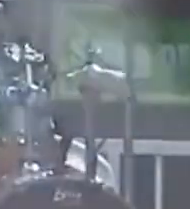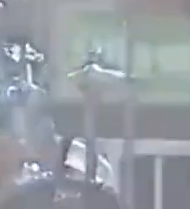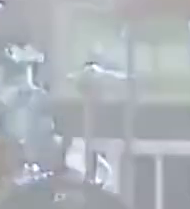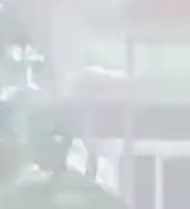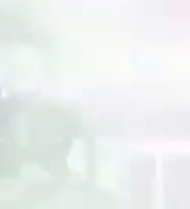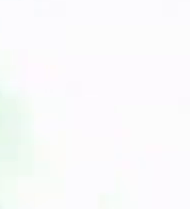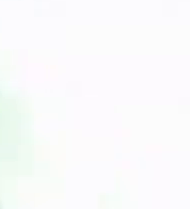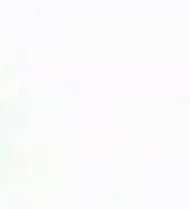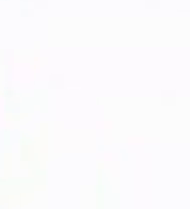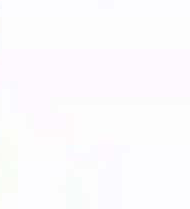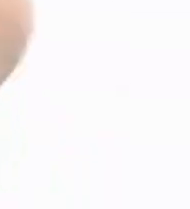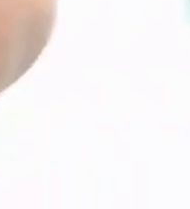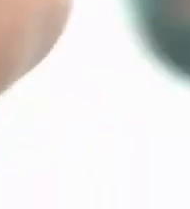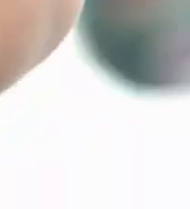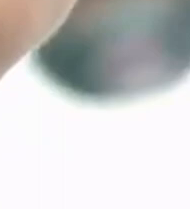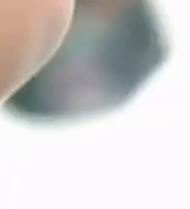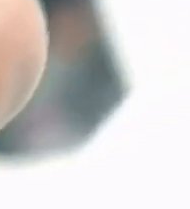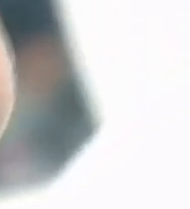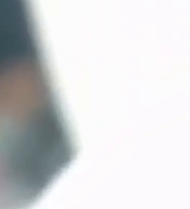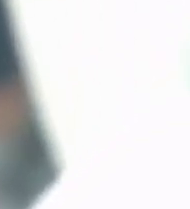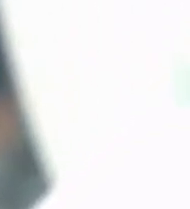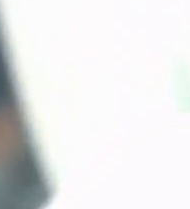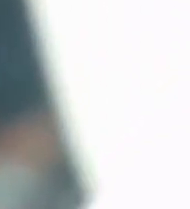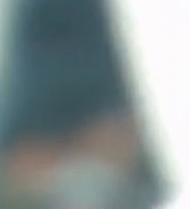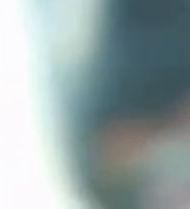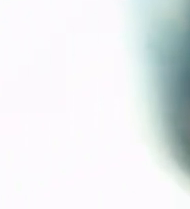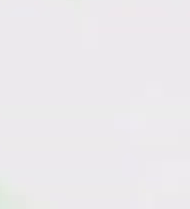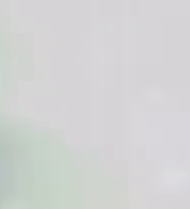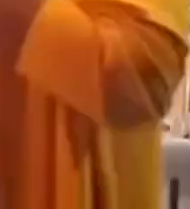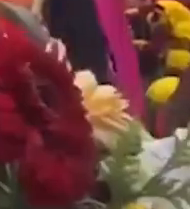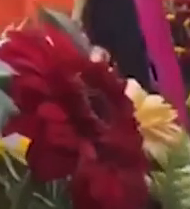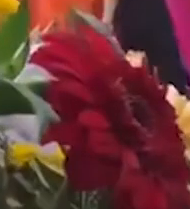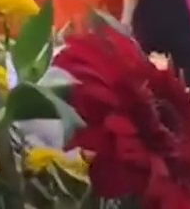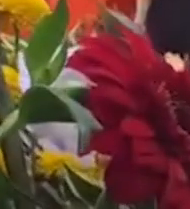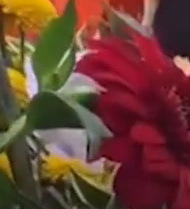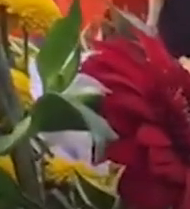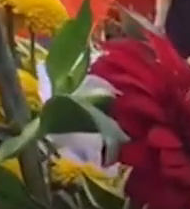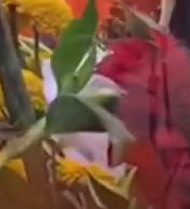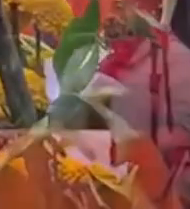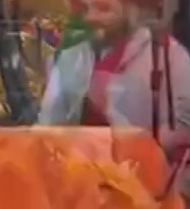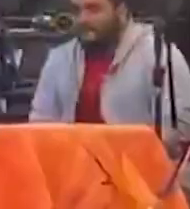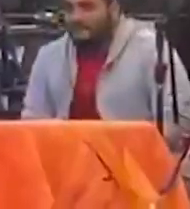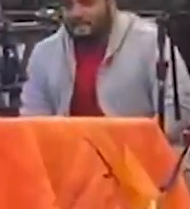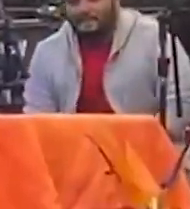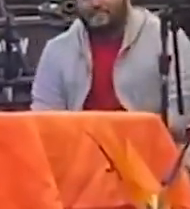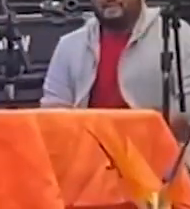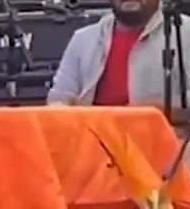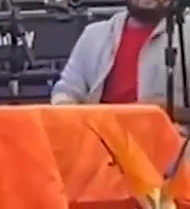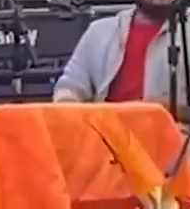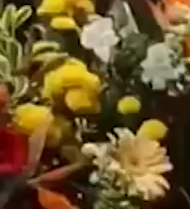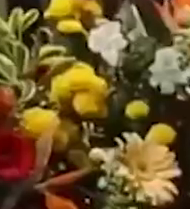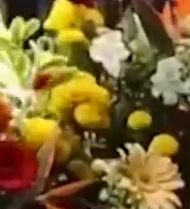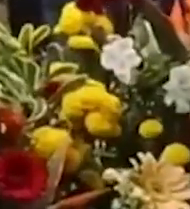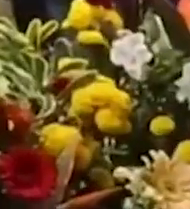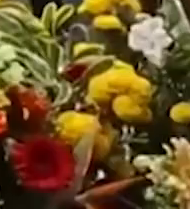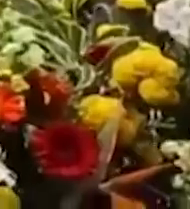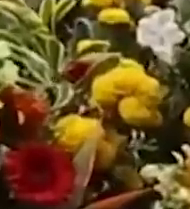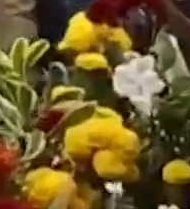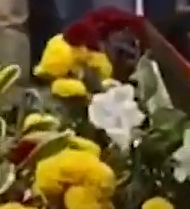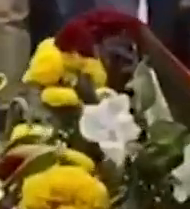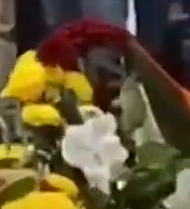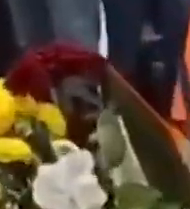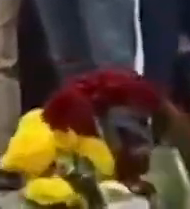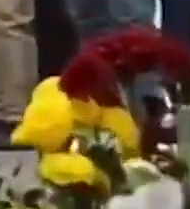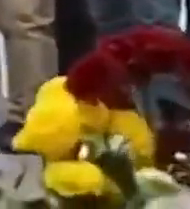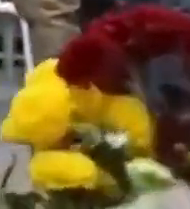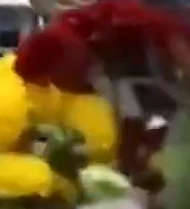bem-vindos. Ao longo desses 51 anos, milhares de vidas foram transformadas pelos